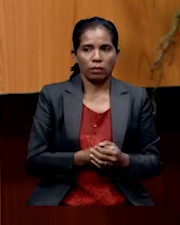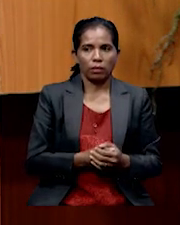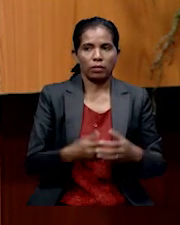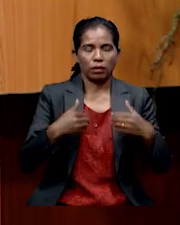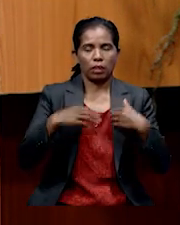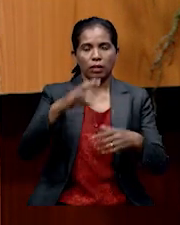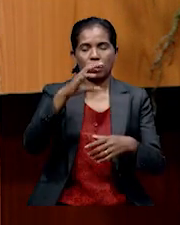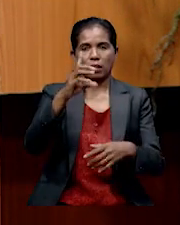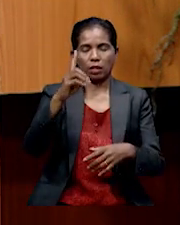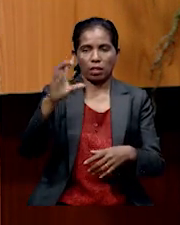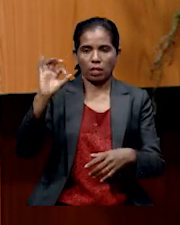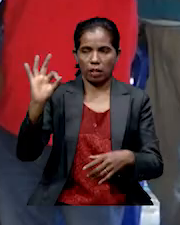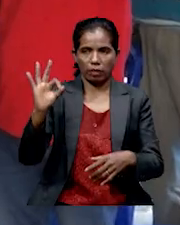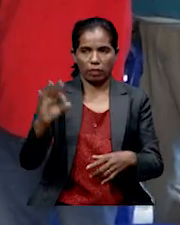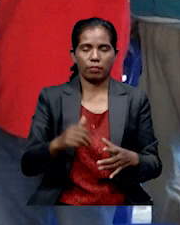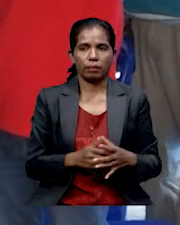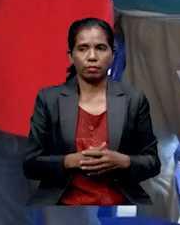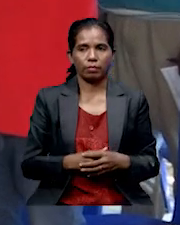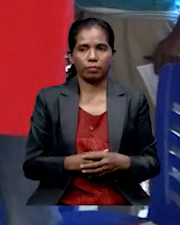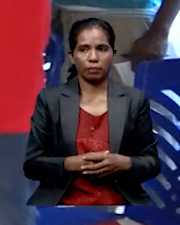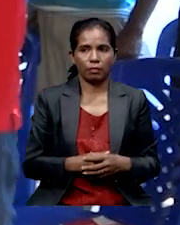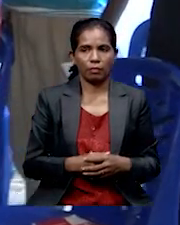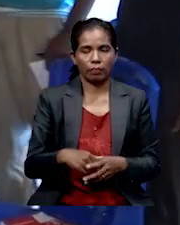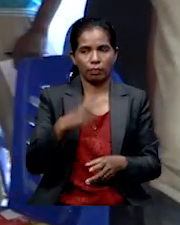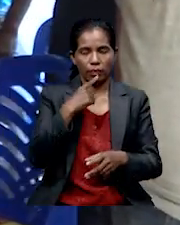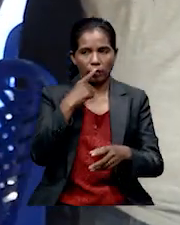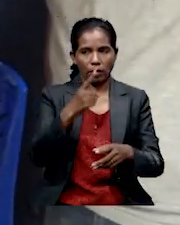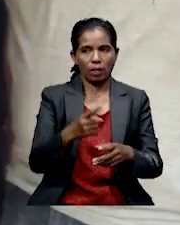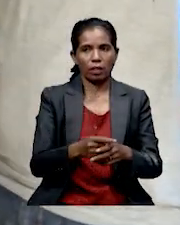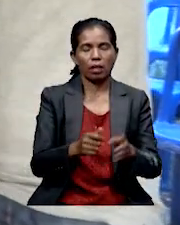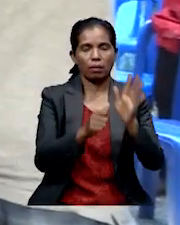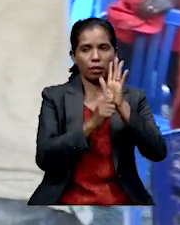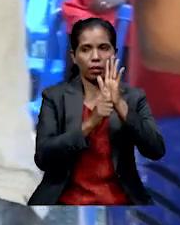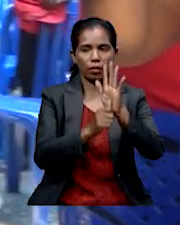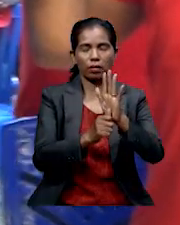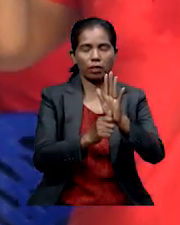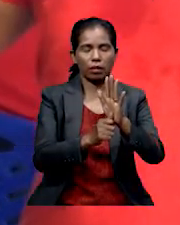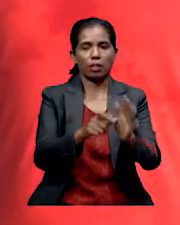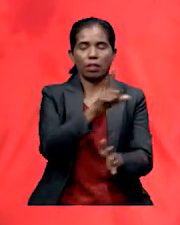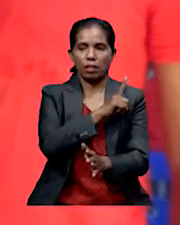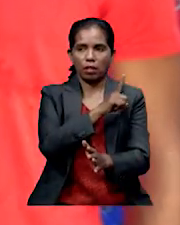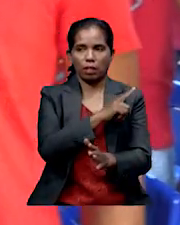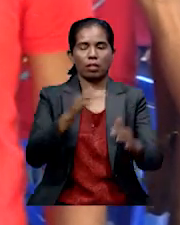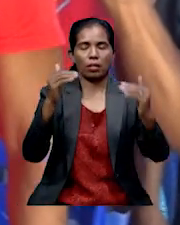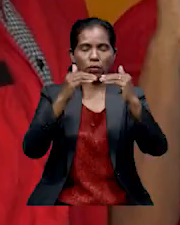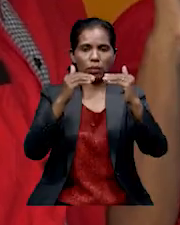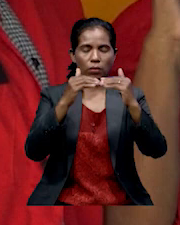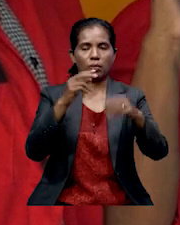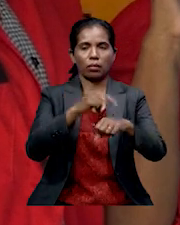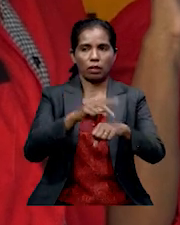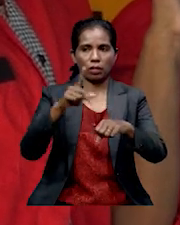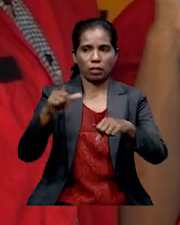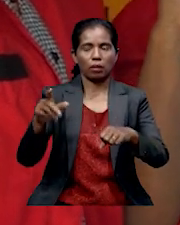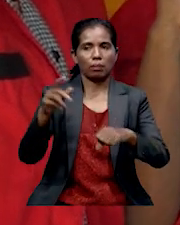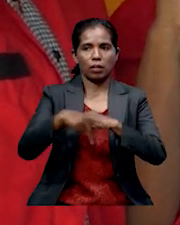CDF, deve representar. Somocho Atutan, razão apresenta General Lere e o Congresso Nacional da Lima